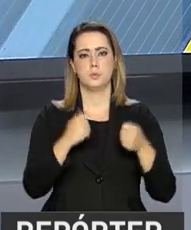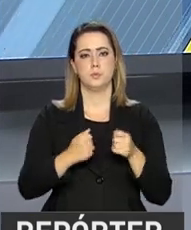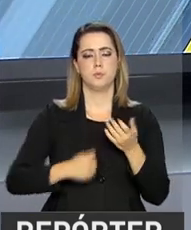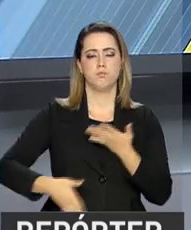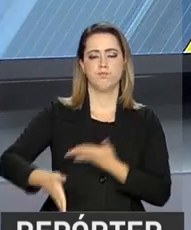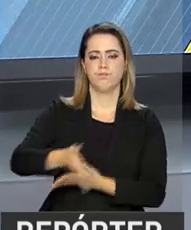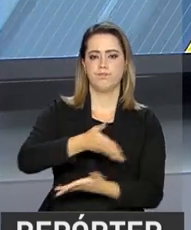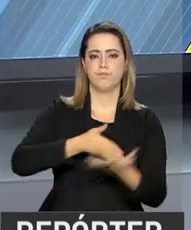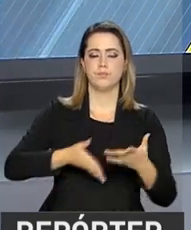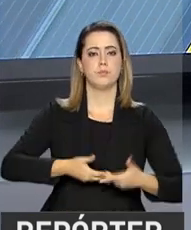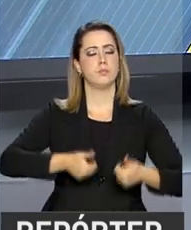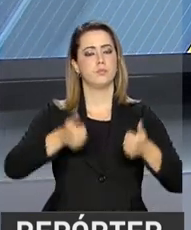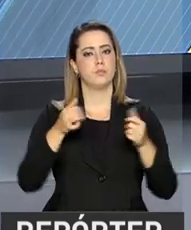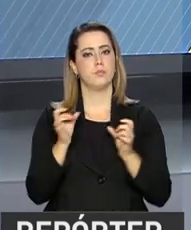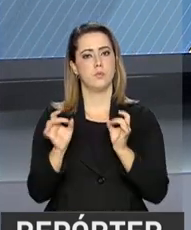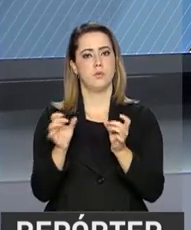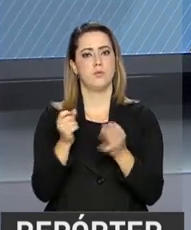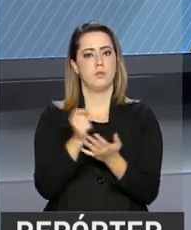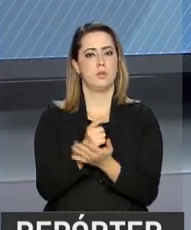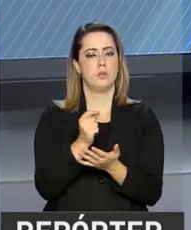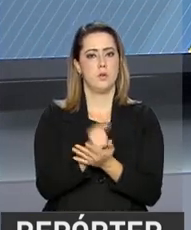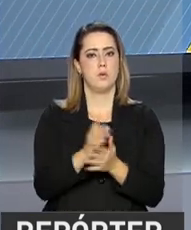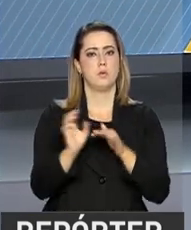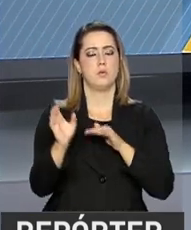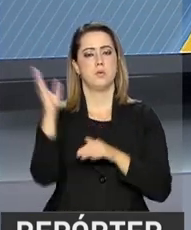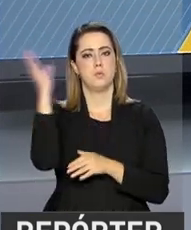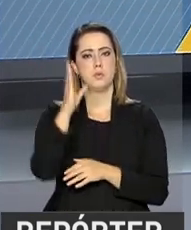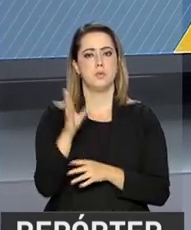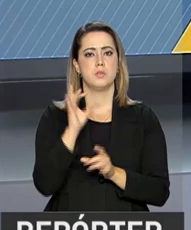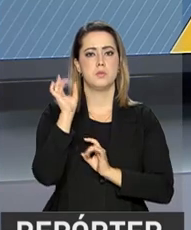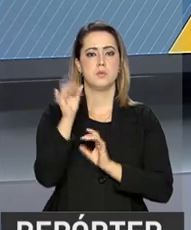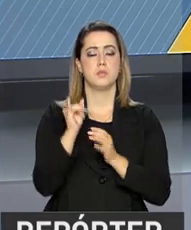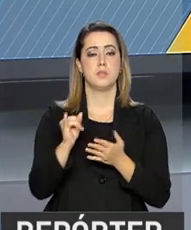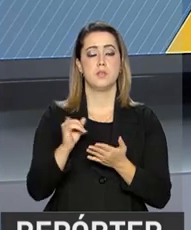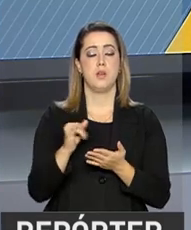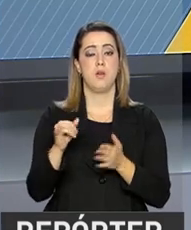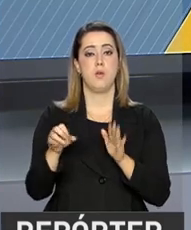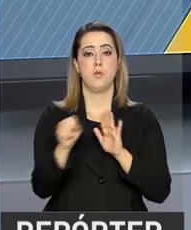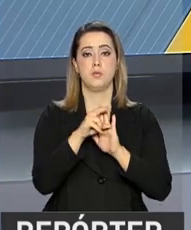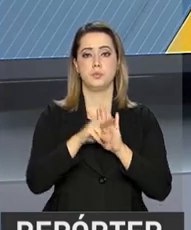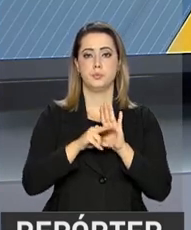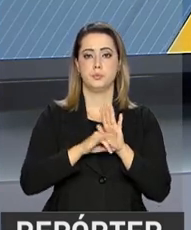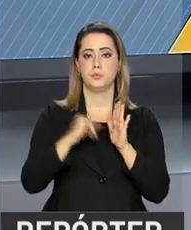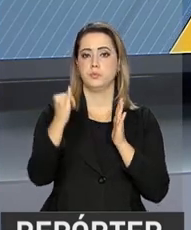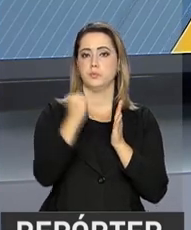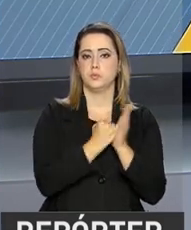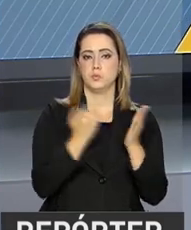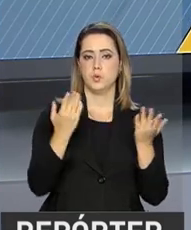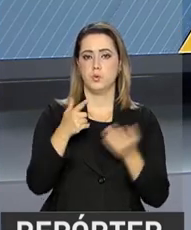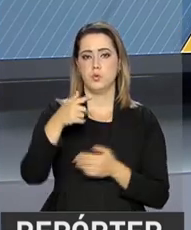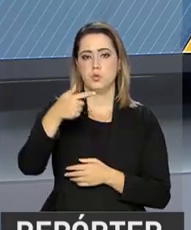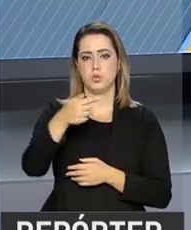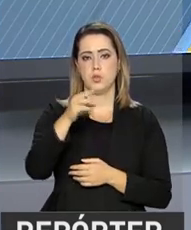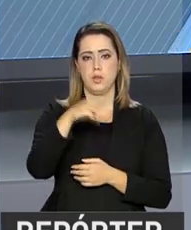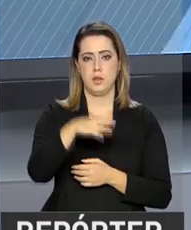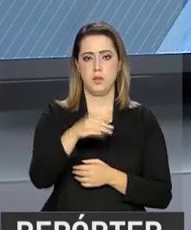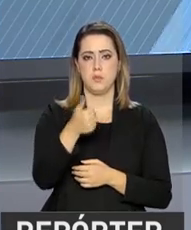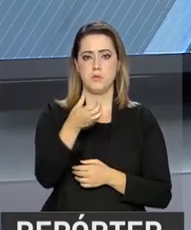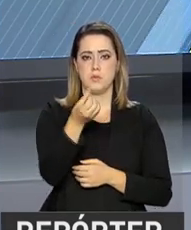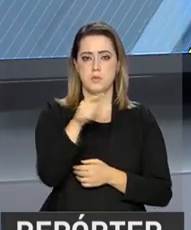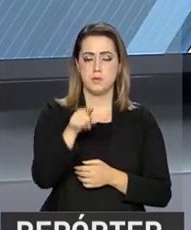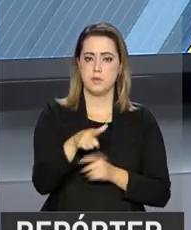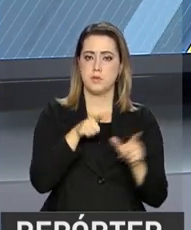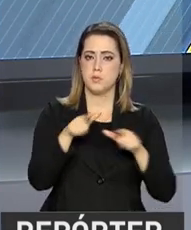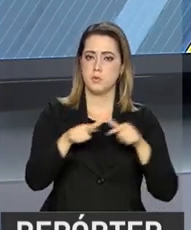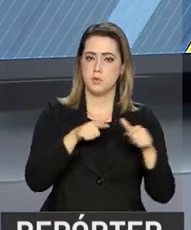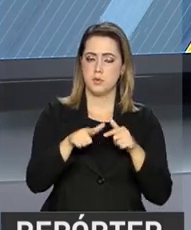para aumentar a competitividade brasileira, em especial a reforma tributária. O grupo GM emprega atualmente 16 mil trabalhadores